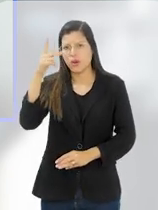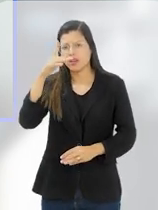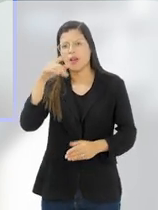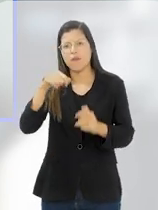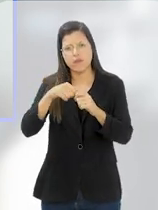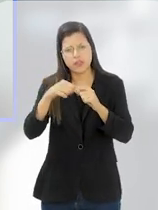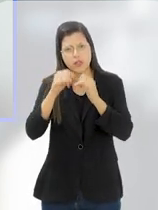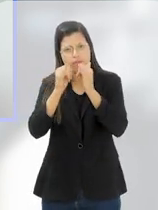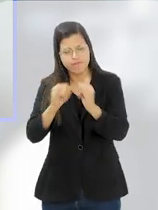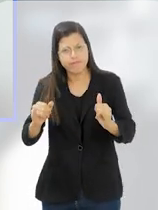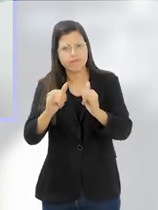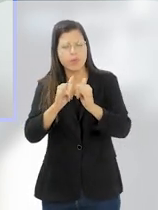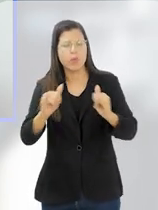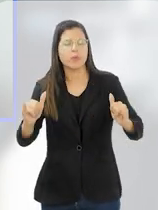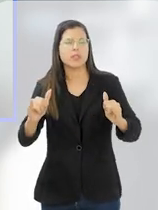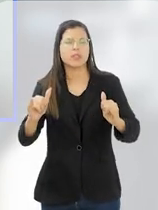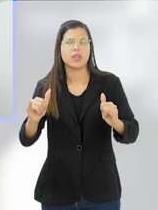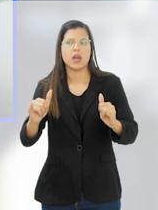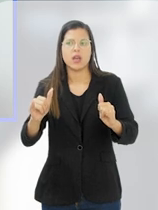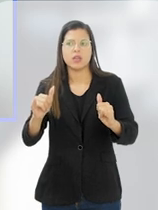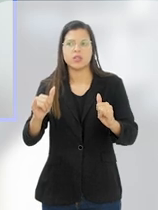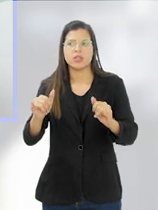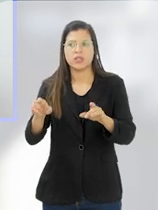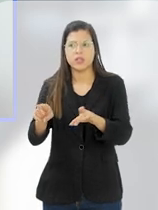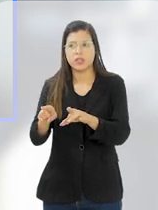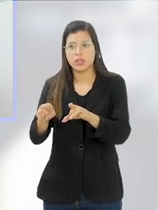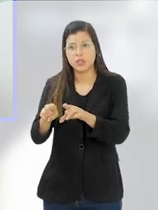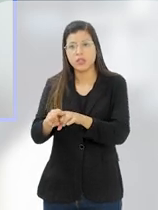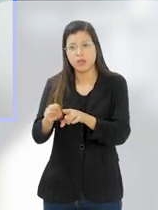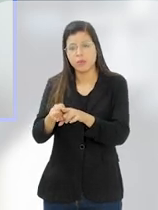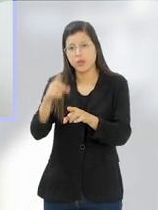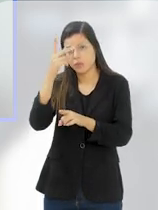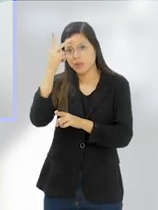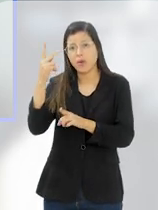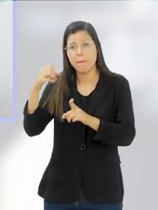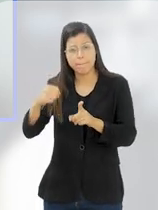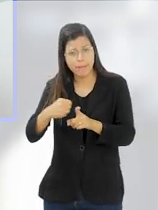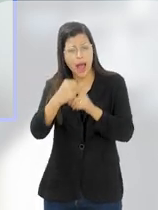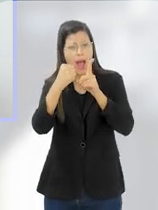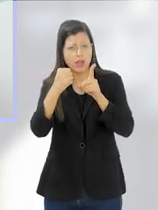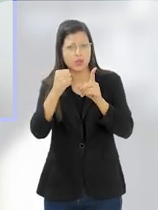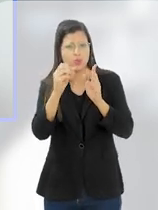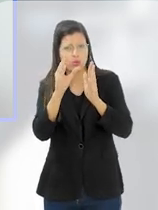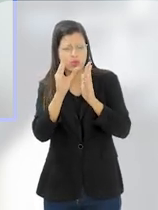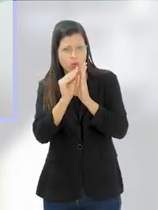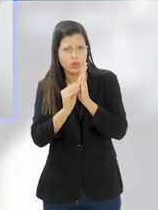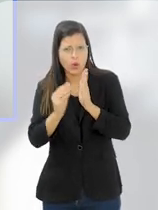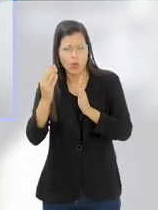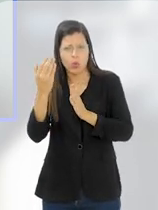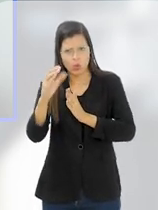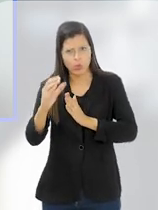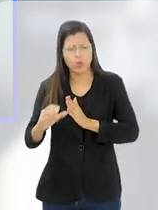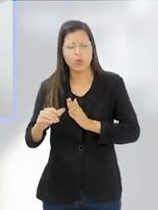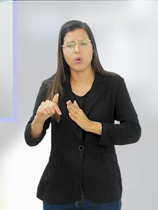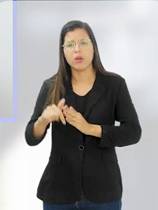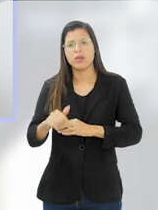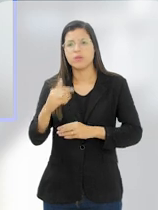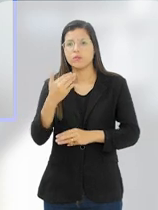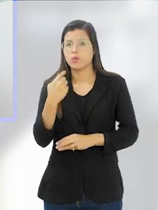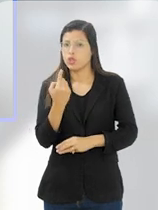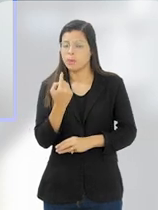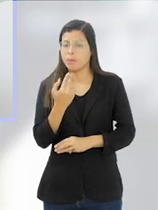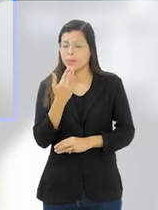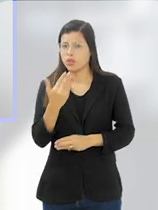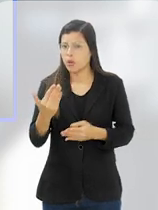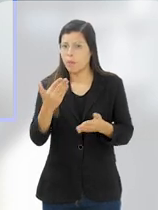essa publicidade e os que vão ser impactados, né, por esse conteúdo, e pedimos, então, a remoção desses conteúdos